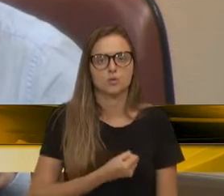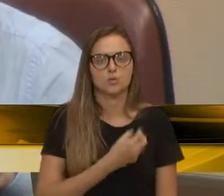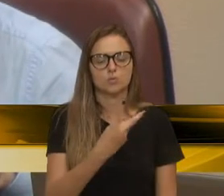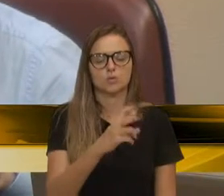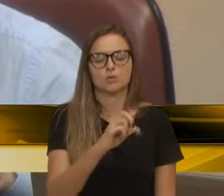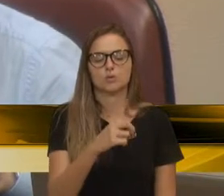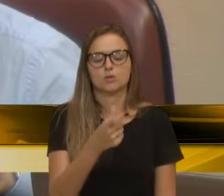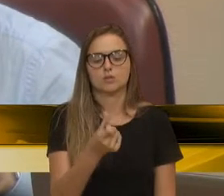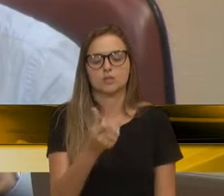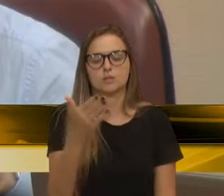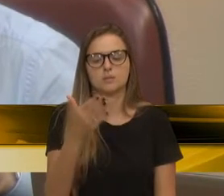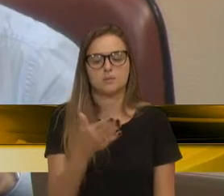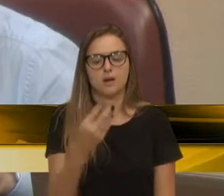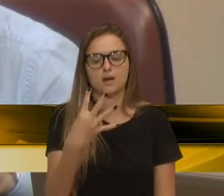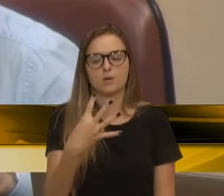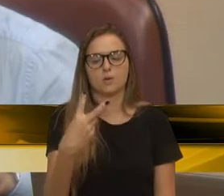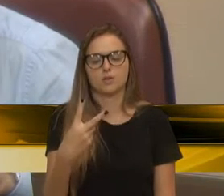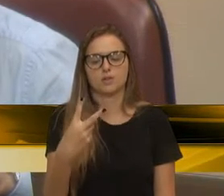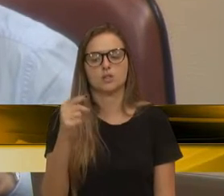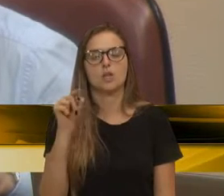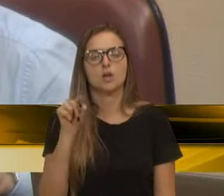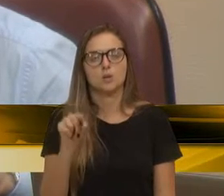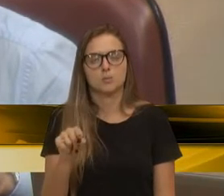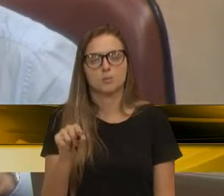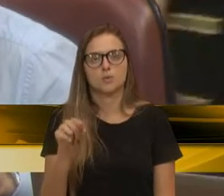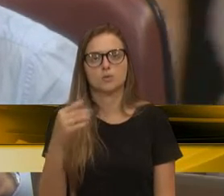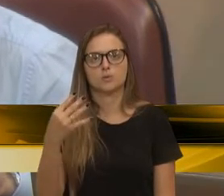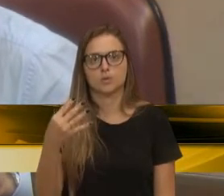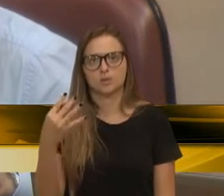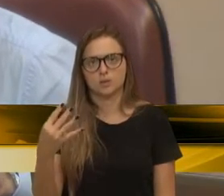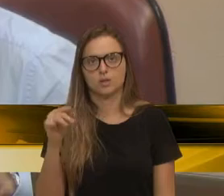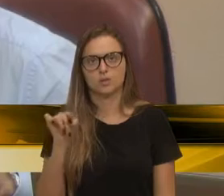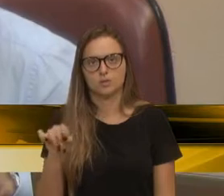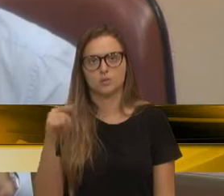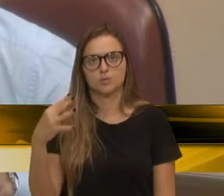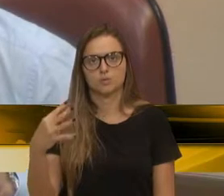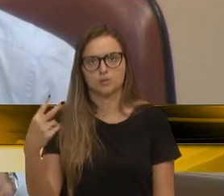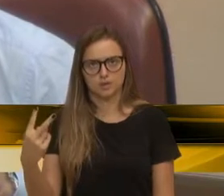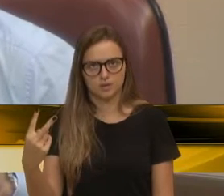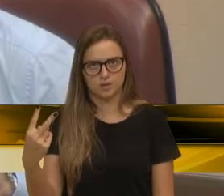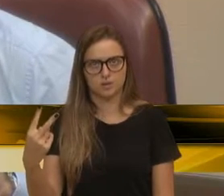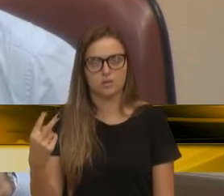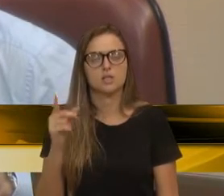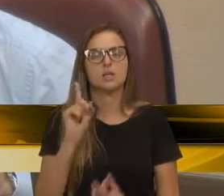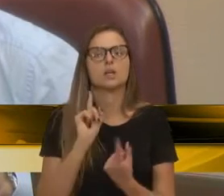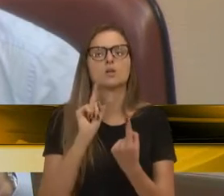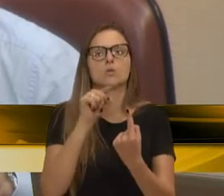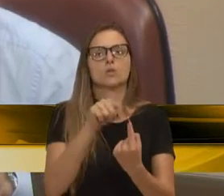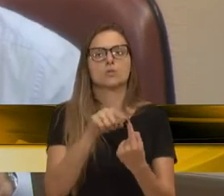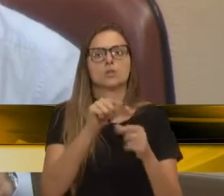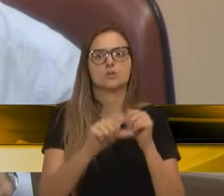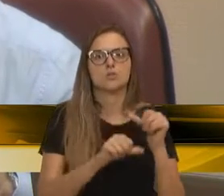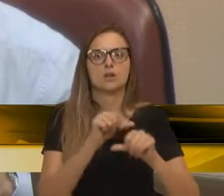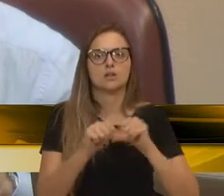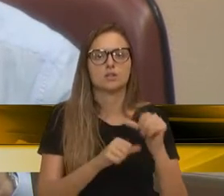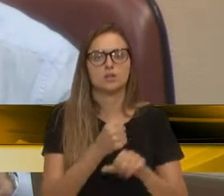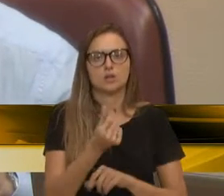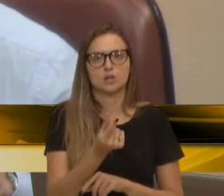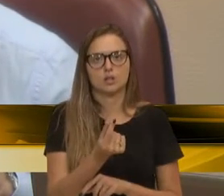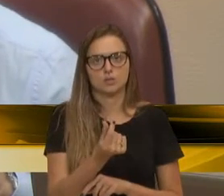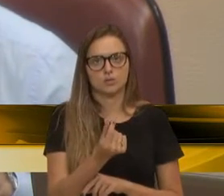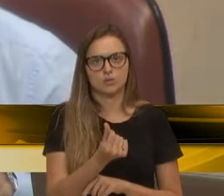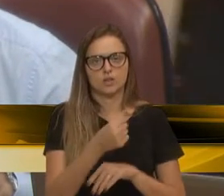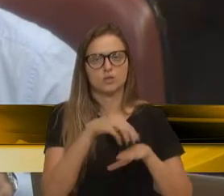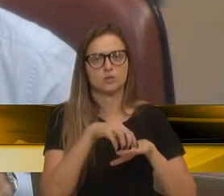barra 42 pontos 0 44 ponto 0 42 que visa o reajuste do preço da tarifa geral do transporte